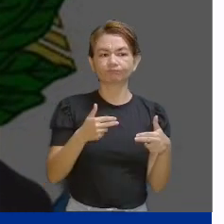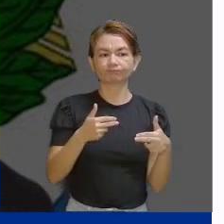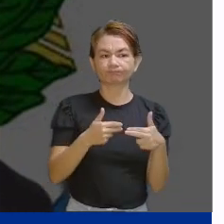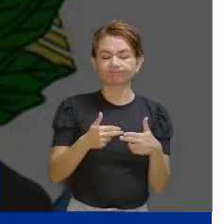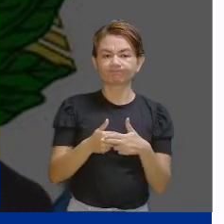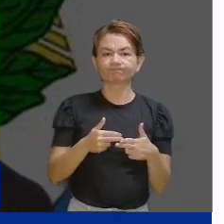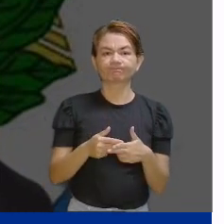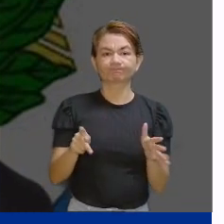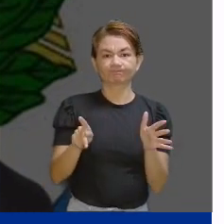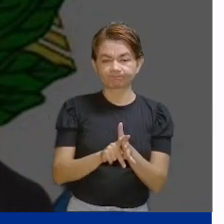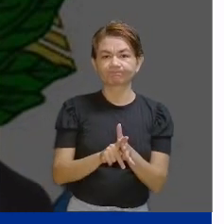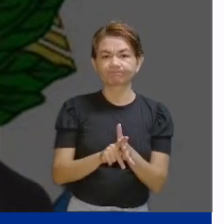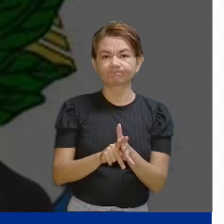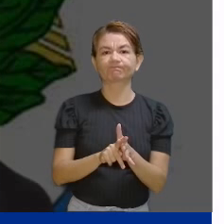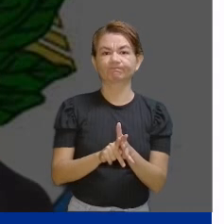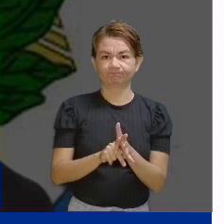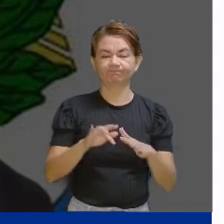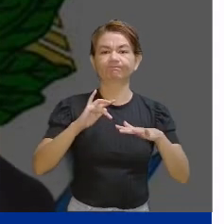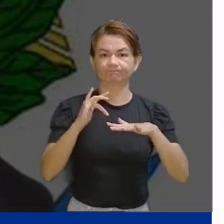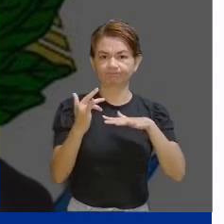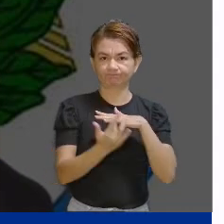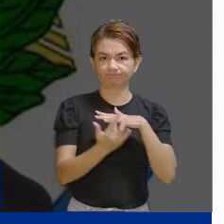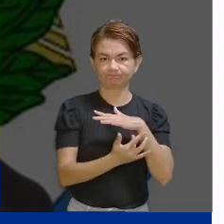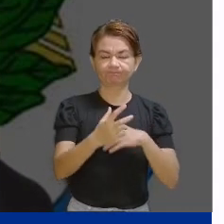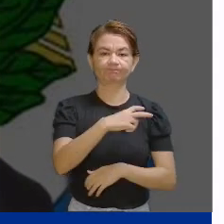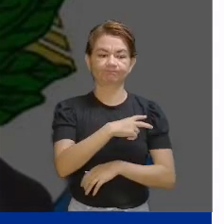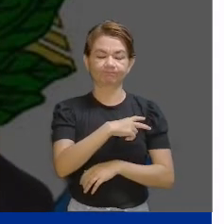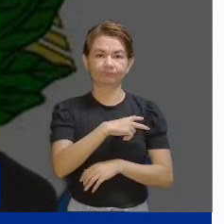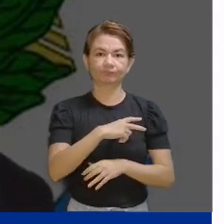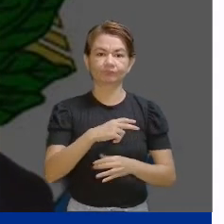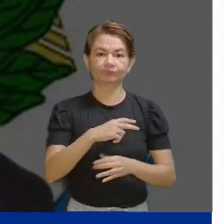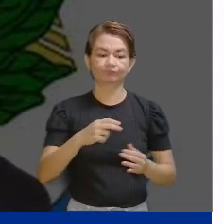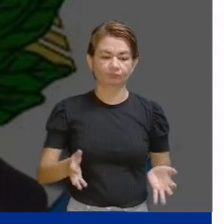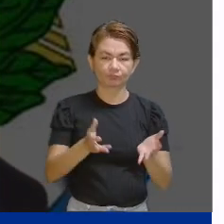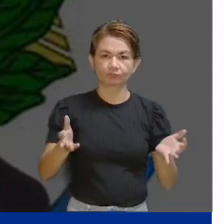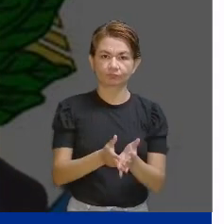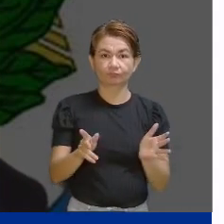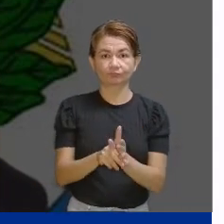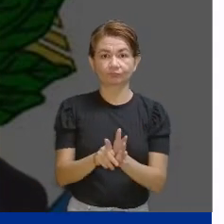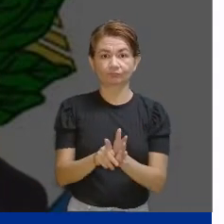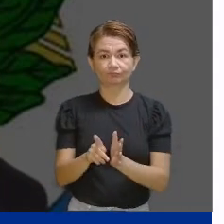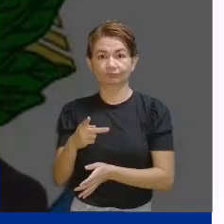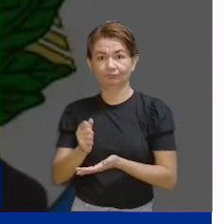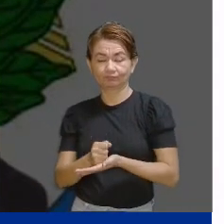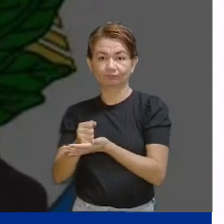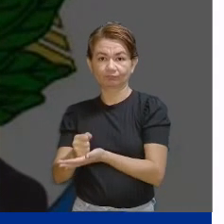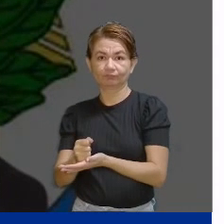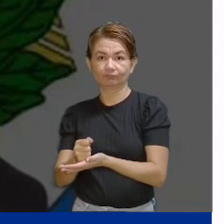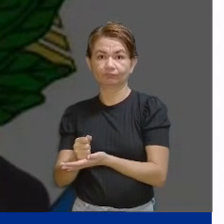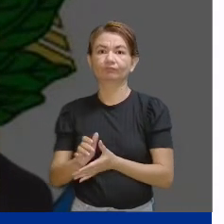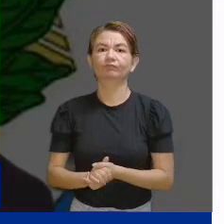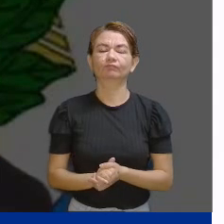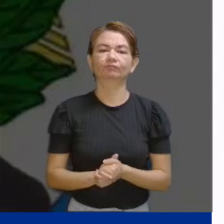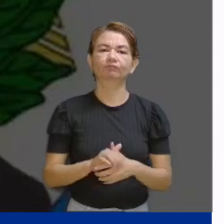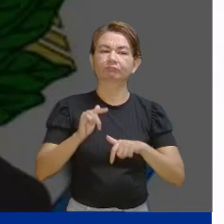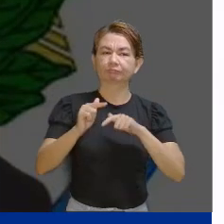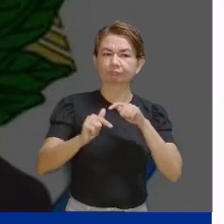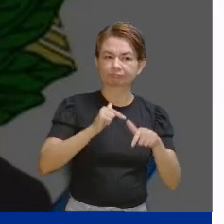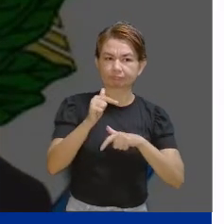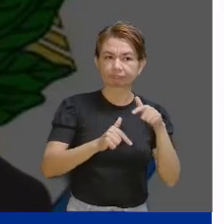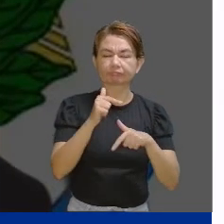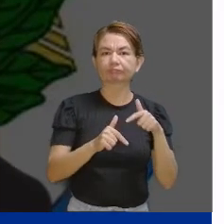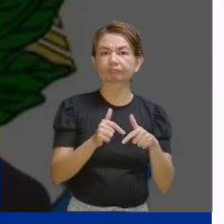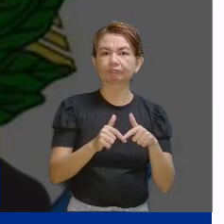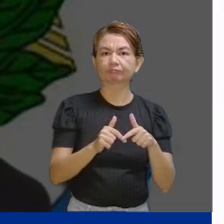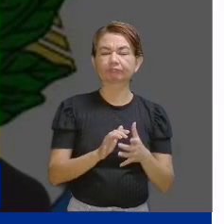de seu perfil pessoal em redes sociais para promover sua candidatura por meio de atos institucionais, configurando abuso